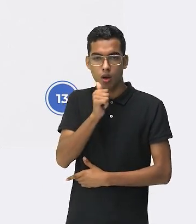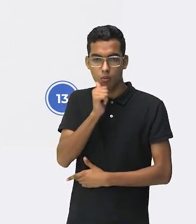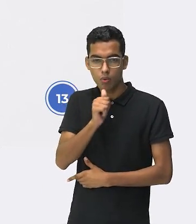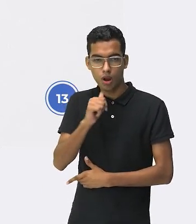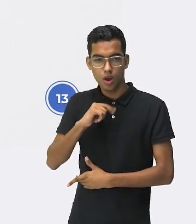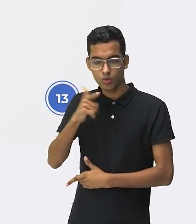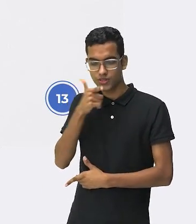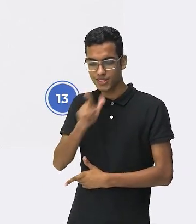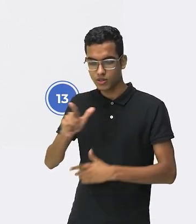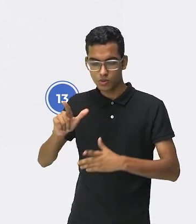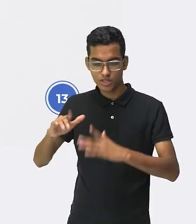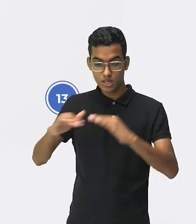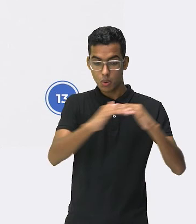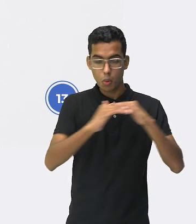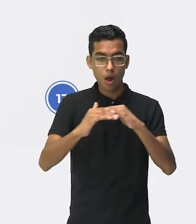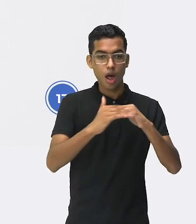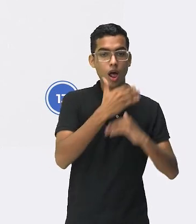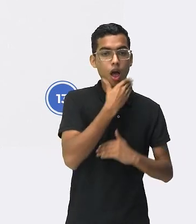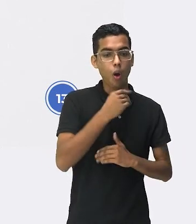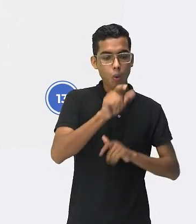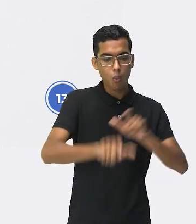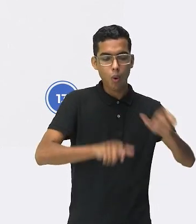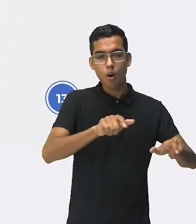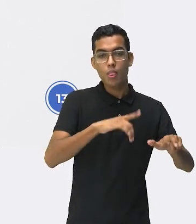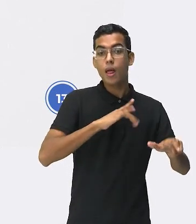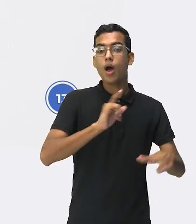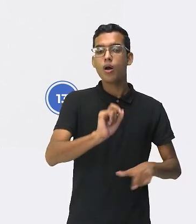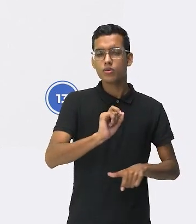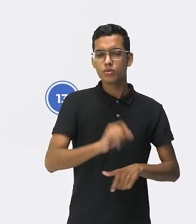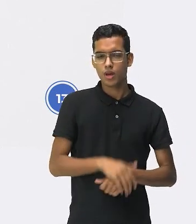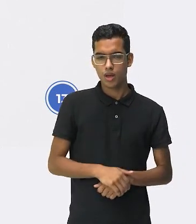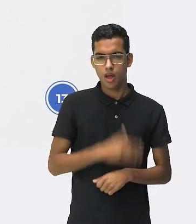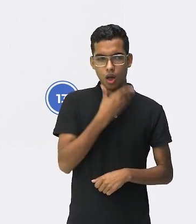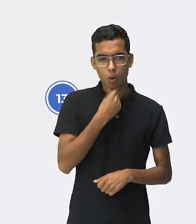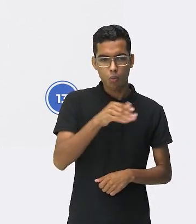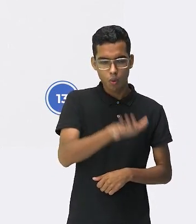esportivos femininos ao dos homens. A gente sabe que isso não é verdade, porque por